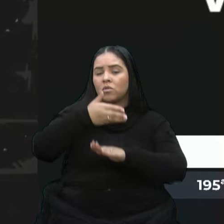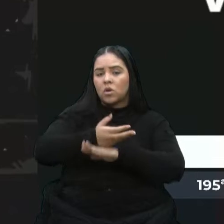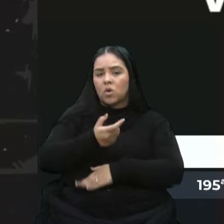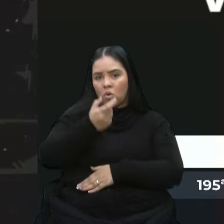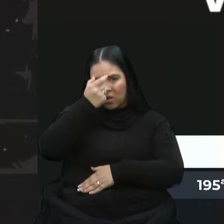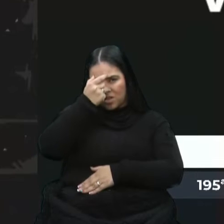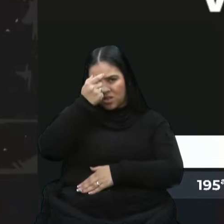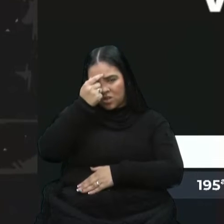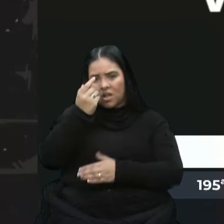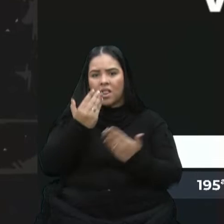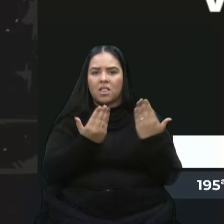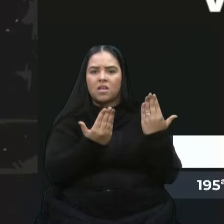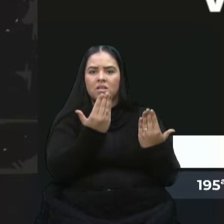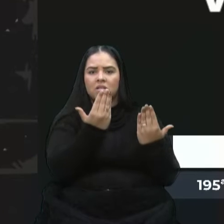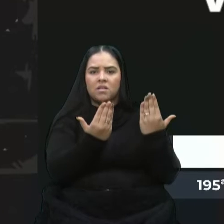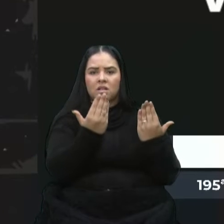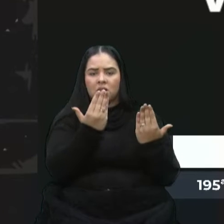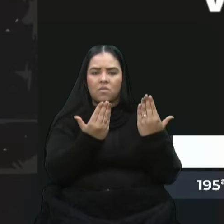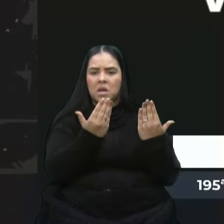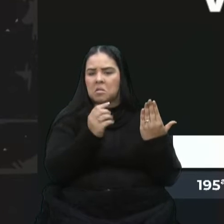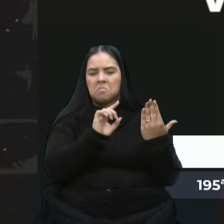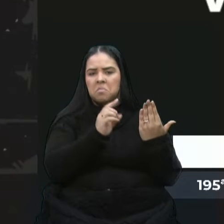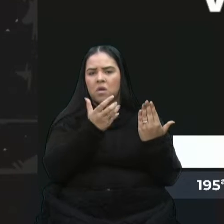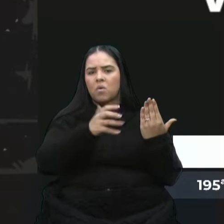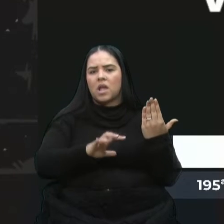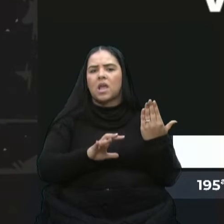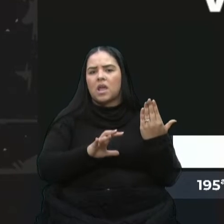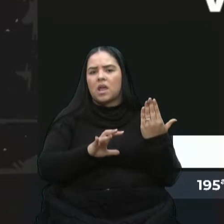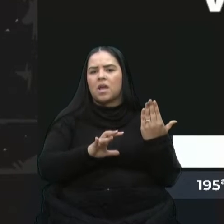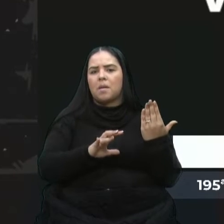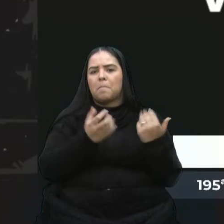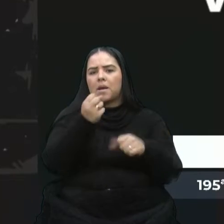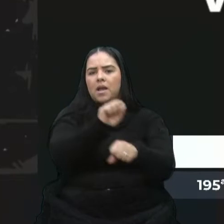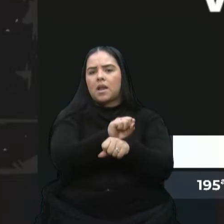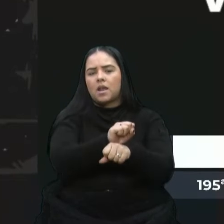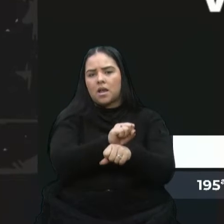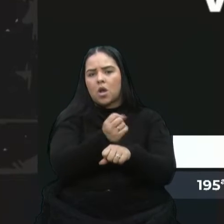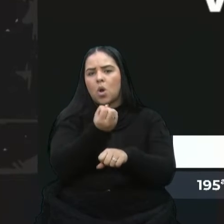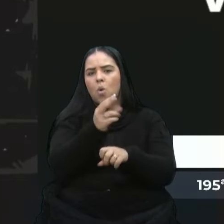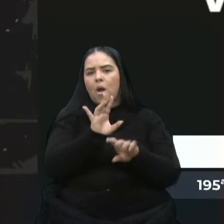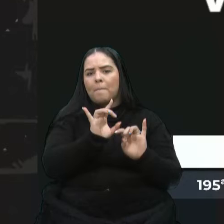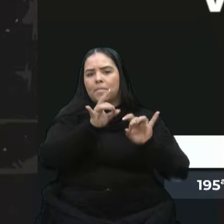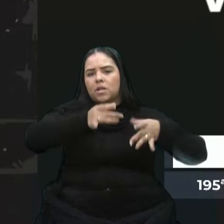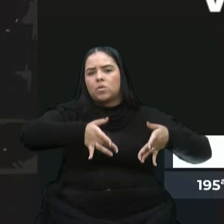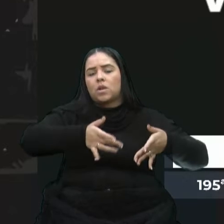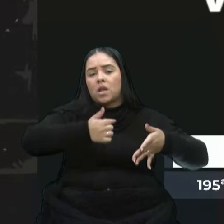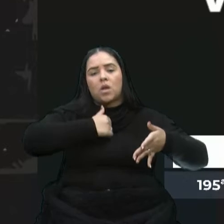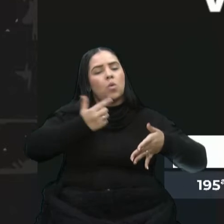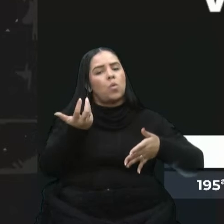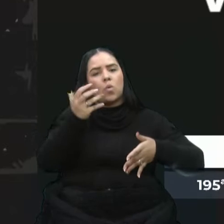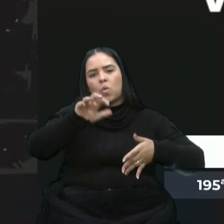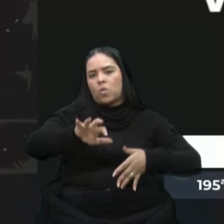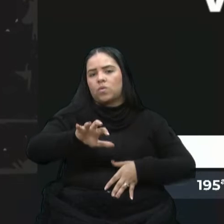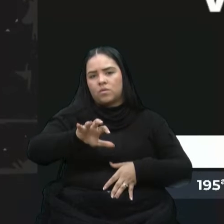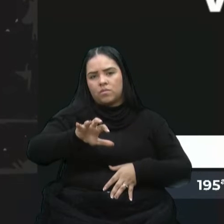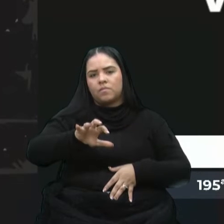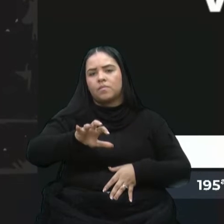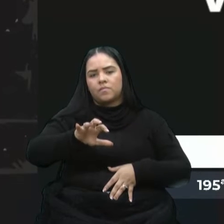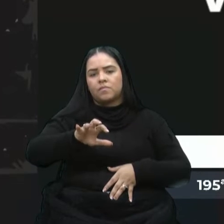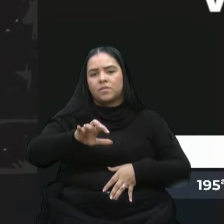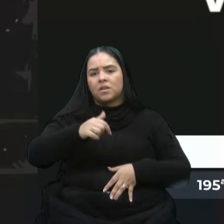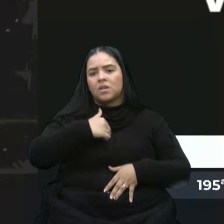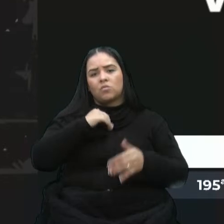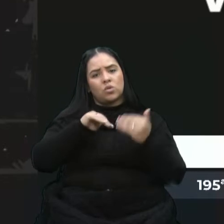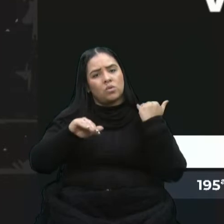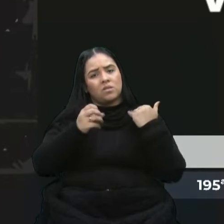processo licitatório. Eles não querem largar o transporte coletivo ou abandonar. Eu sou contra, e discordo de quem é a